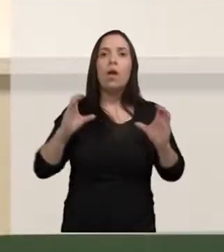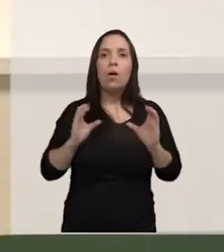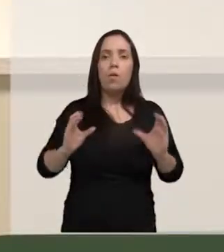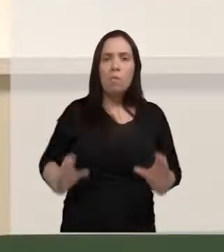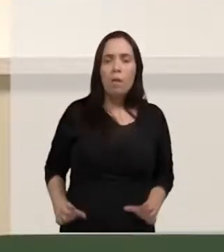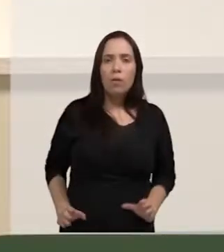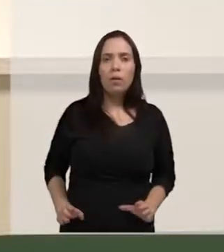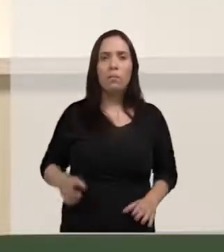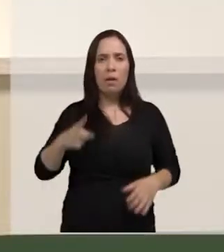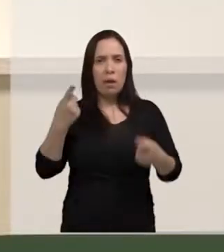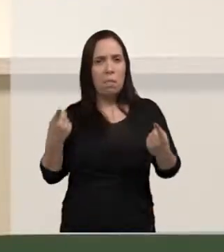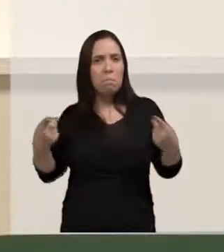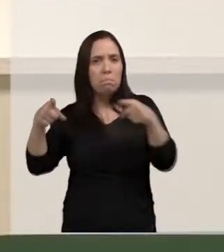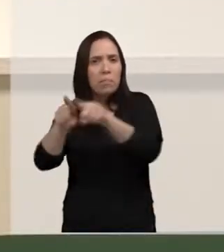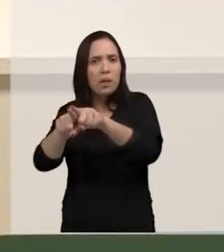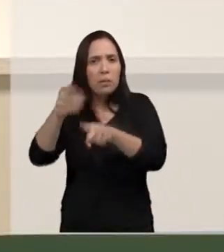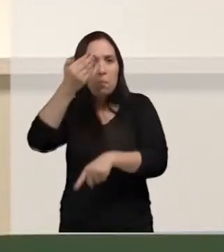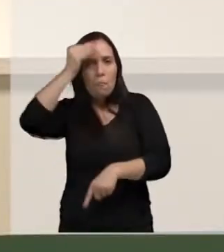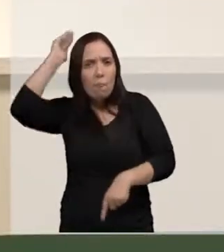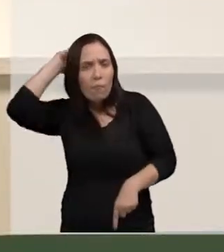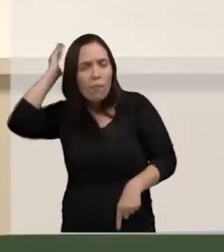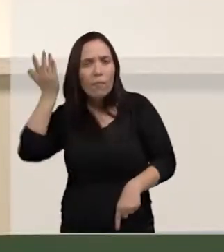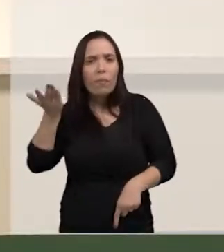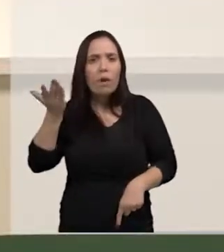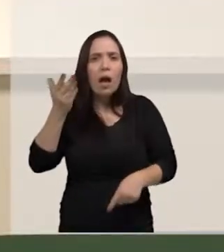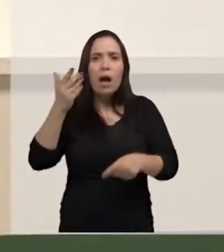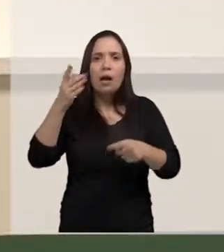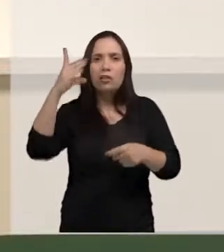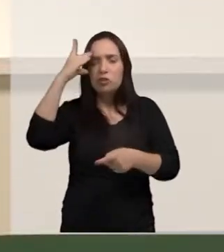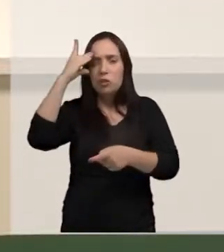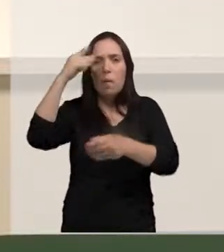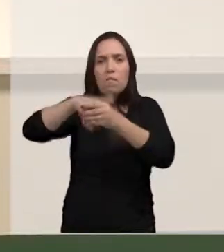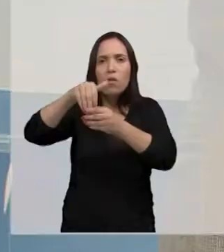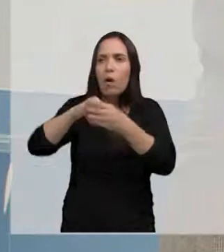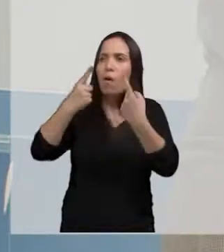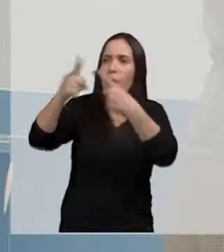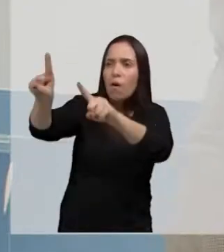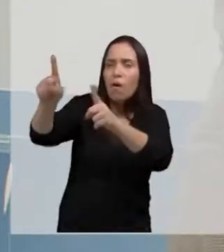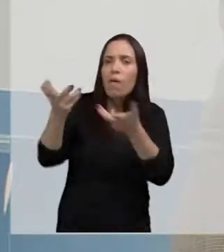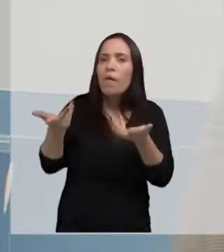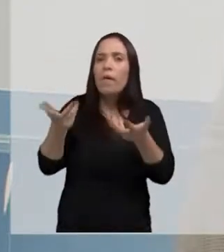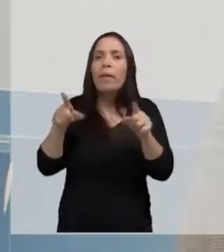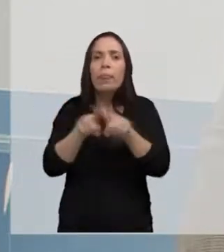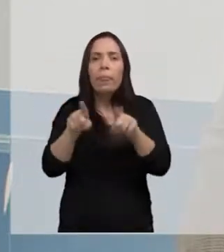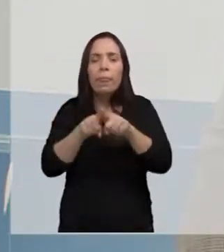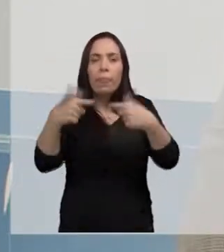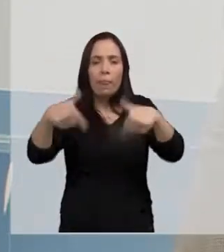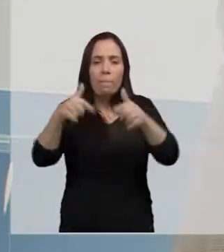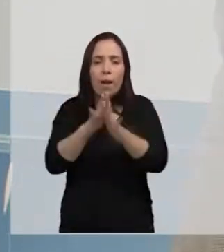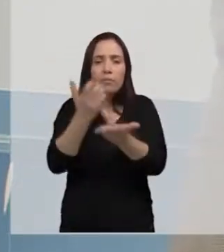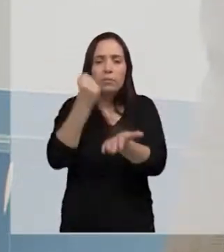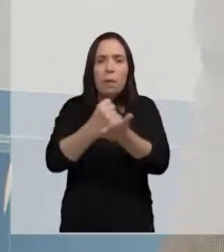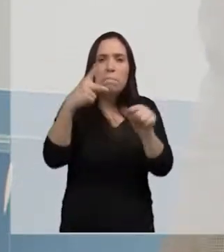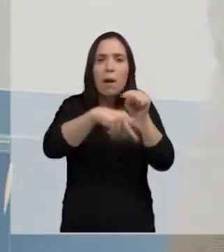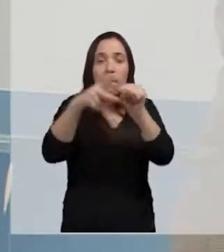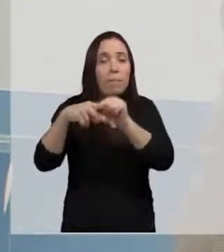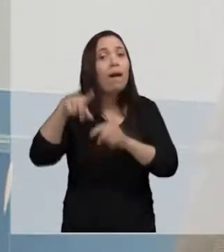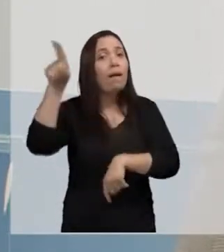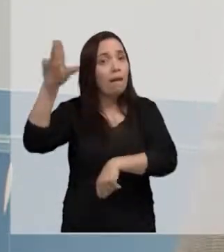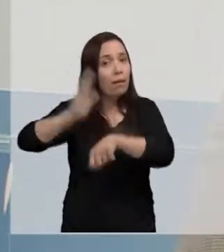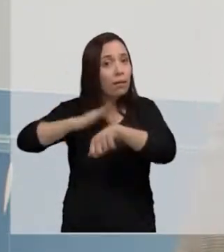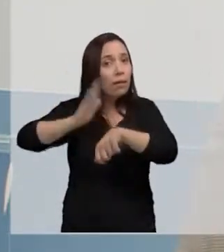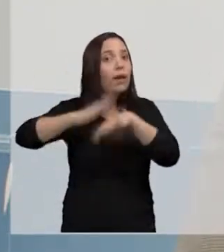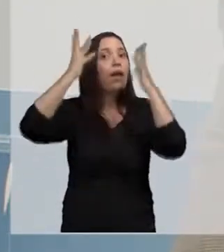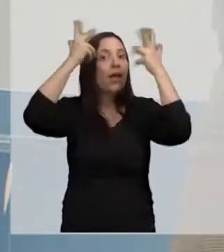que ele apoiou o Temer, ele fez o impeachment, ele voltou, ele apoiou a reforma trabalhista, ele apoiou, tudo isso foi avaliado